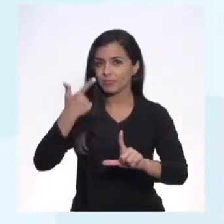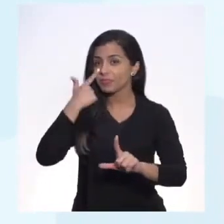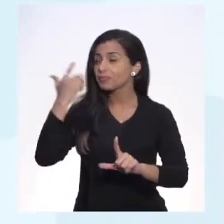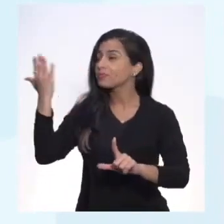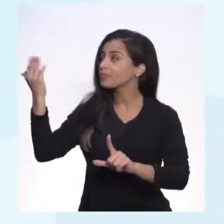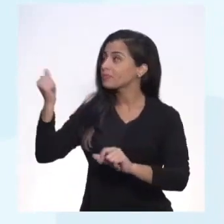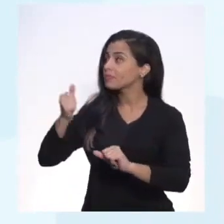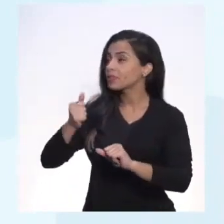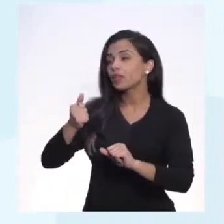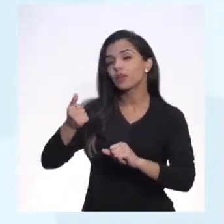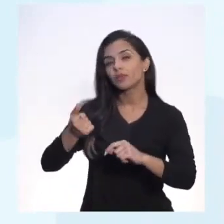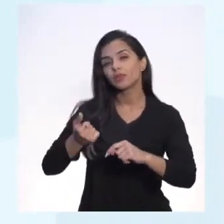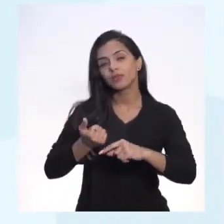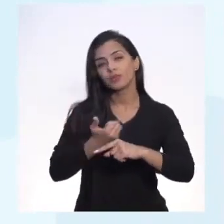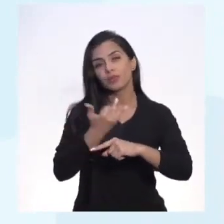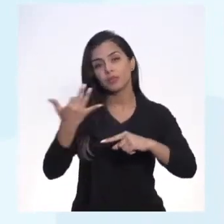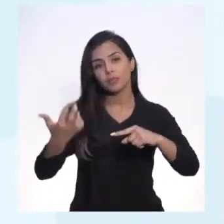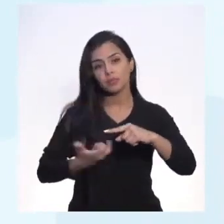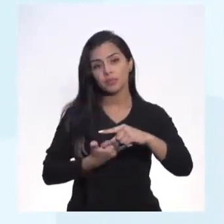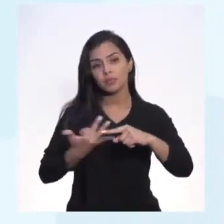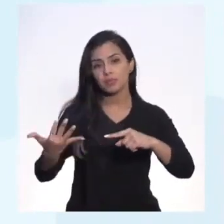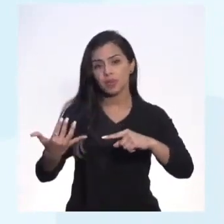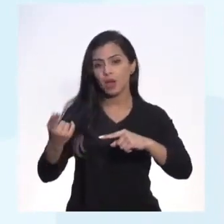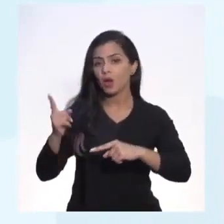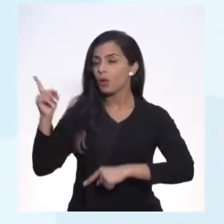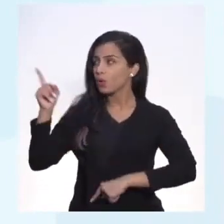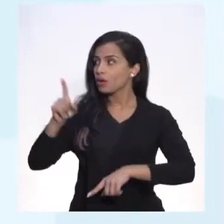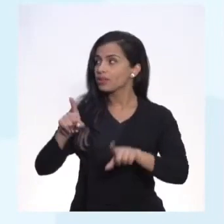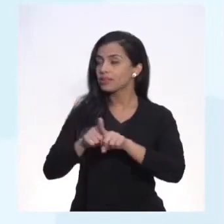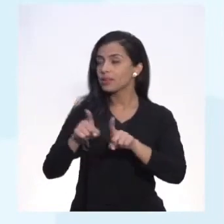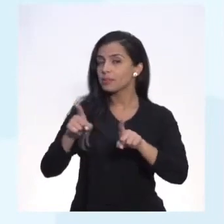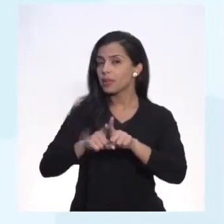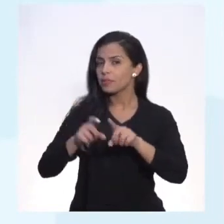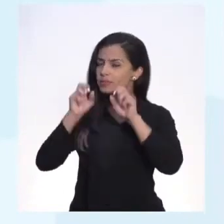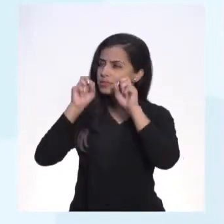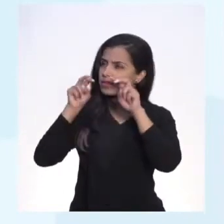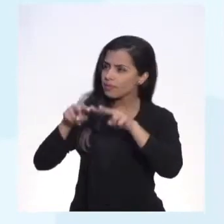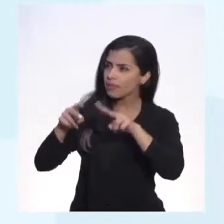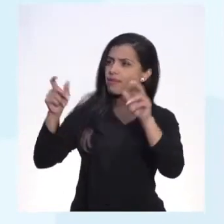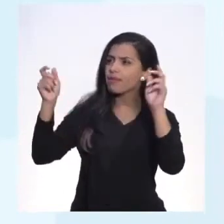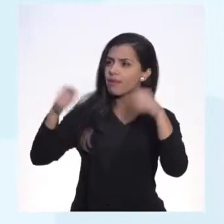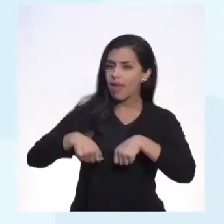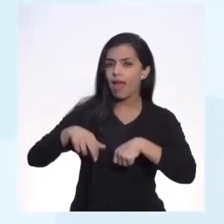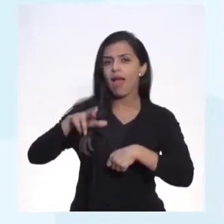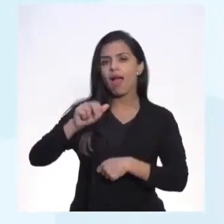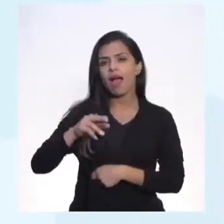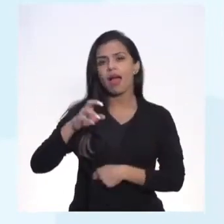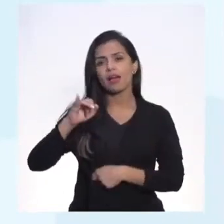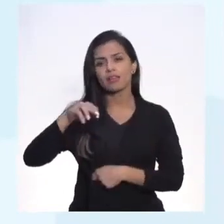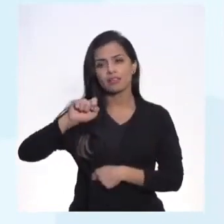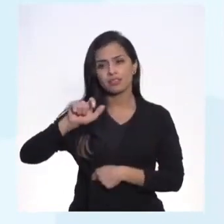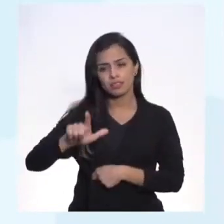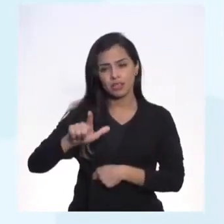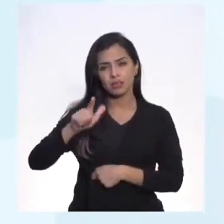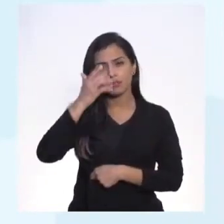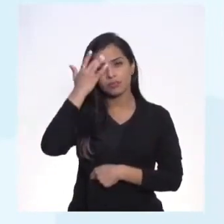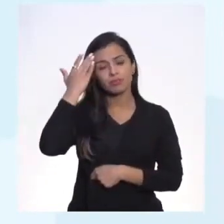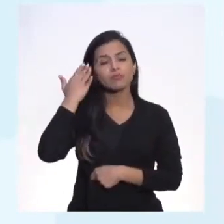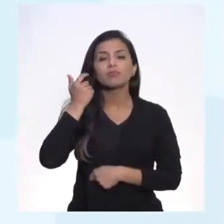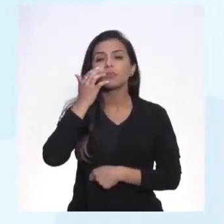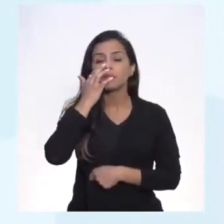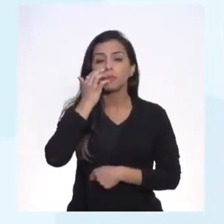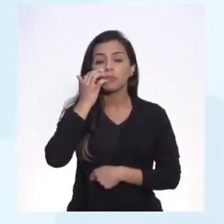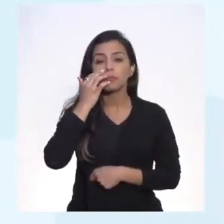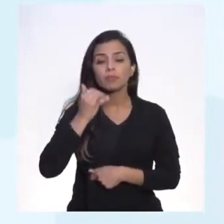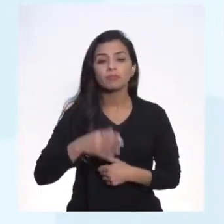forma decimal do 3 décimos, para você ver que é número racional mesmo, né? Muito